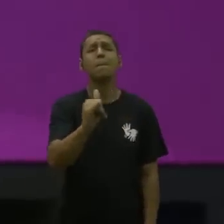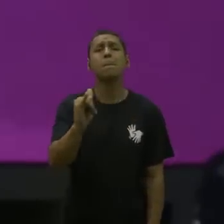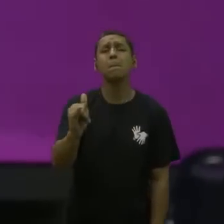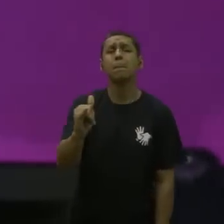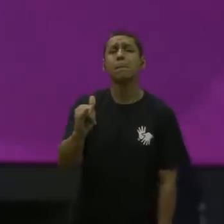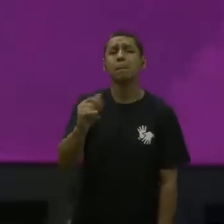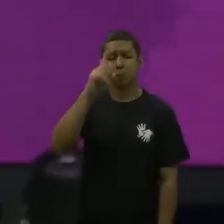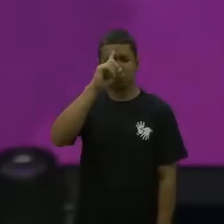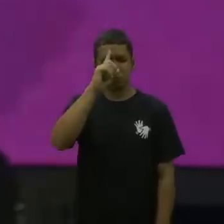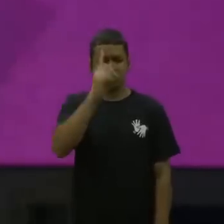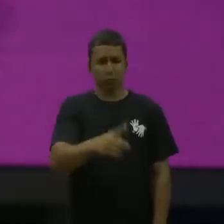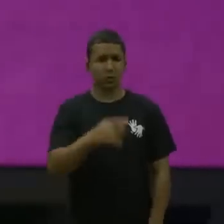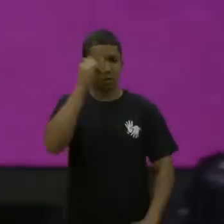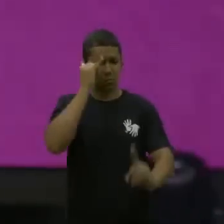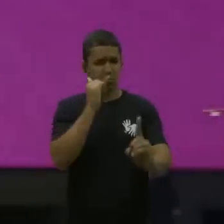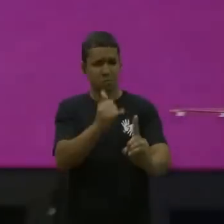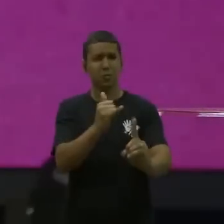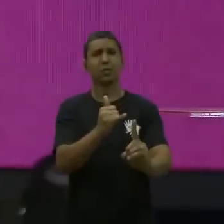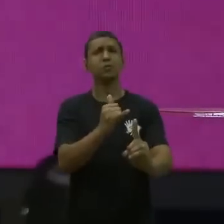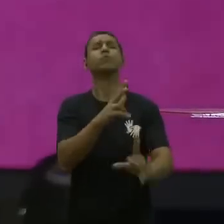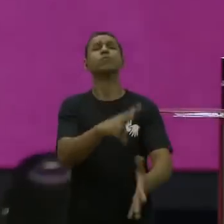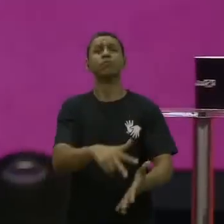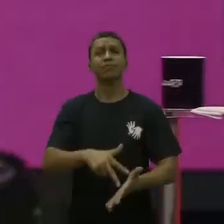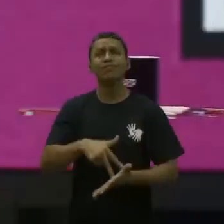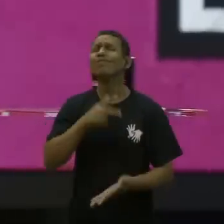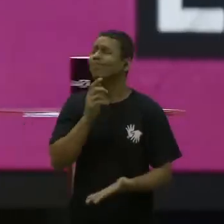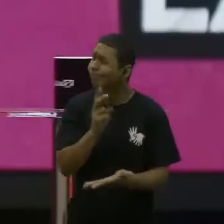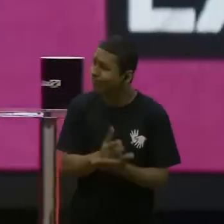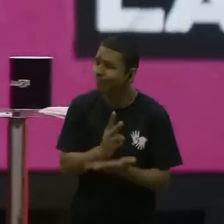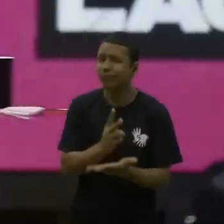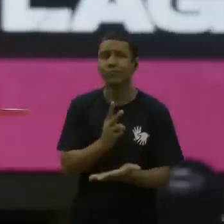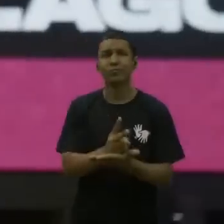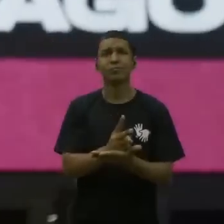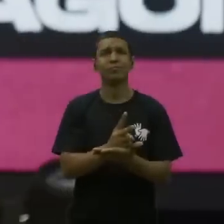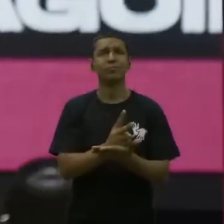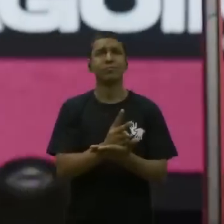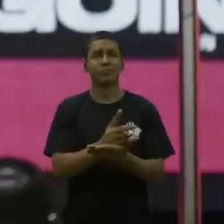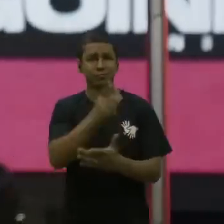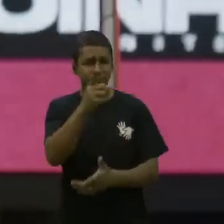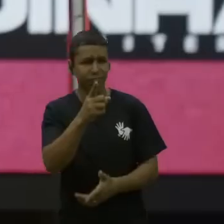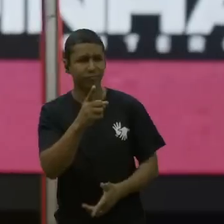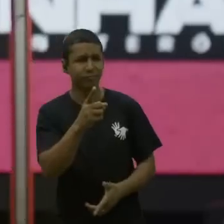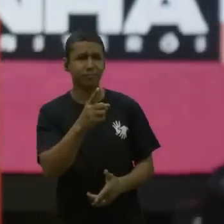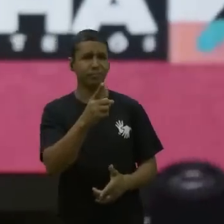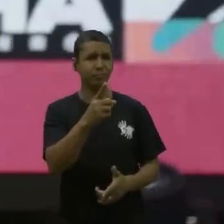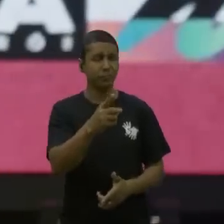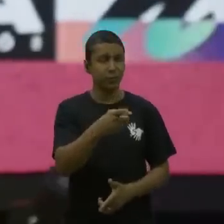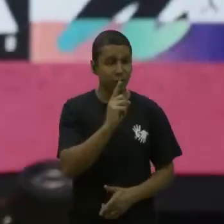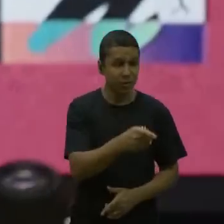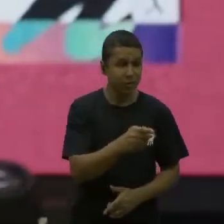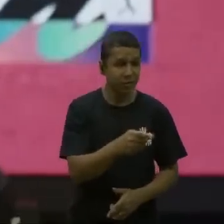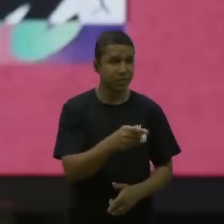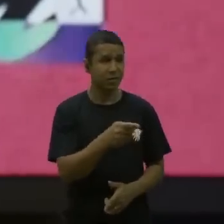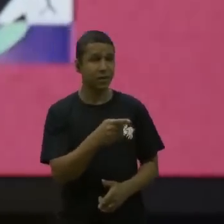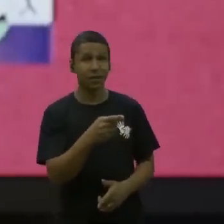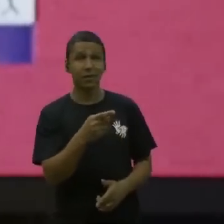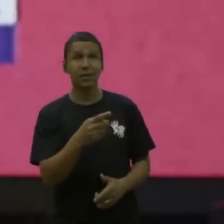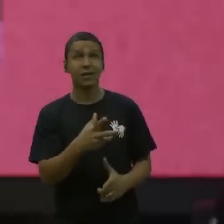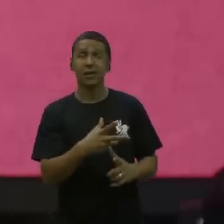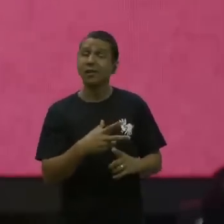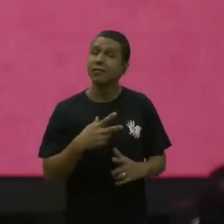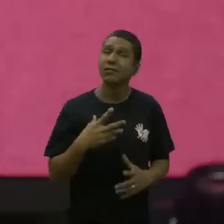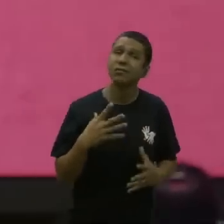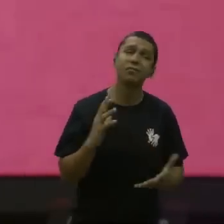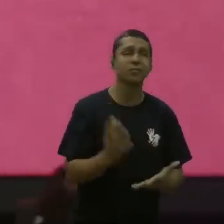autoridade profética que eu te dei ainda está de pé. Eu te falei que você seria um ganhador de almas. Eu te dei